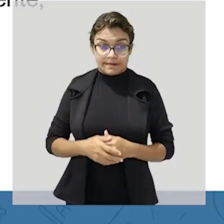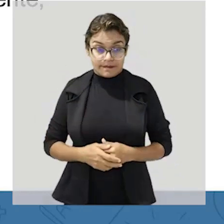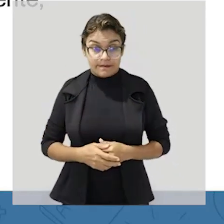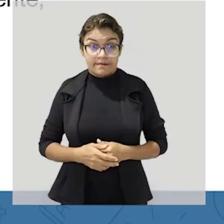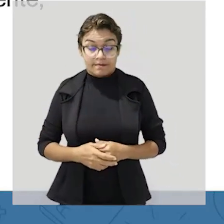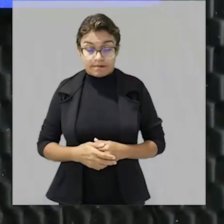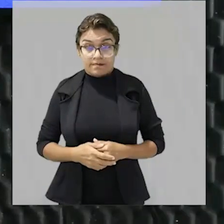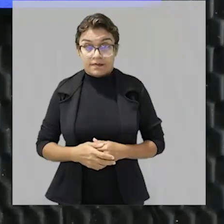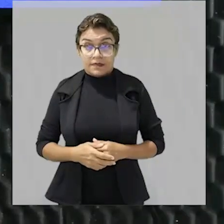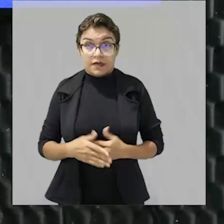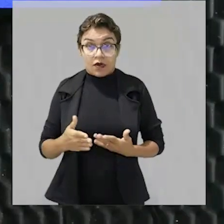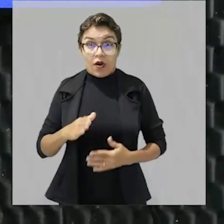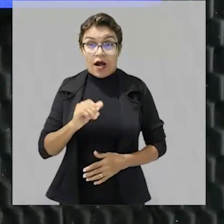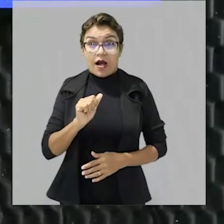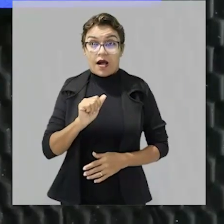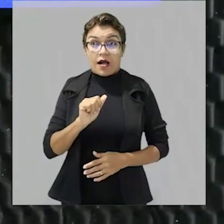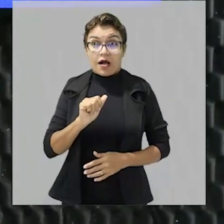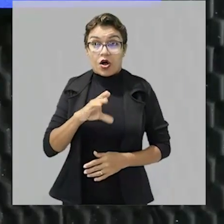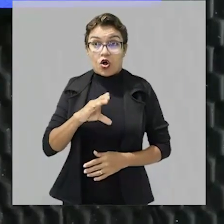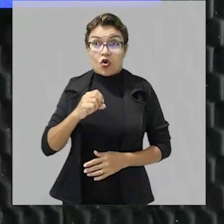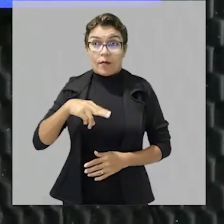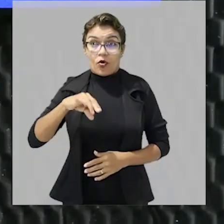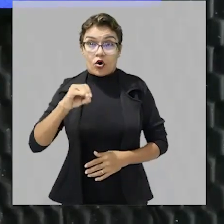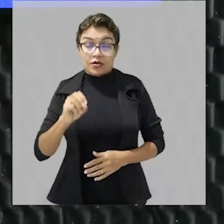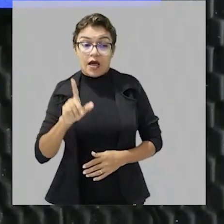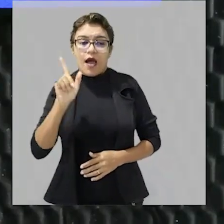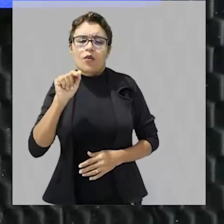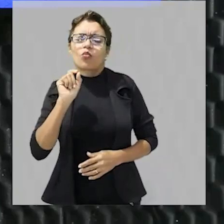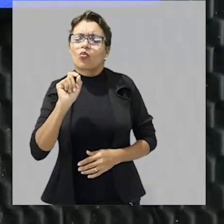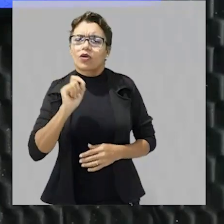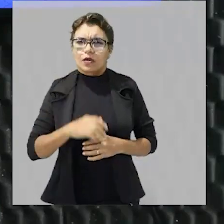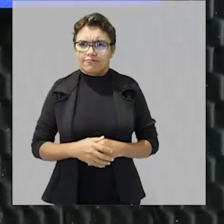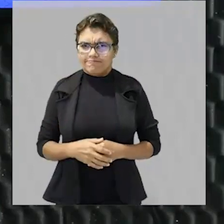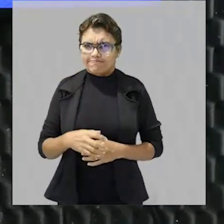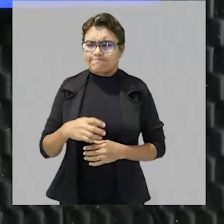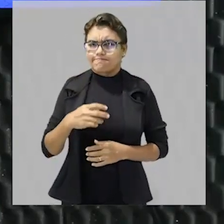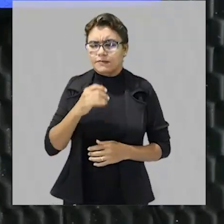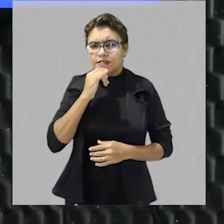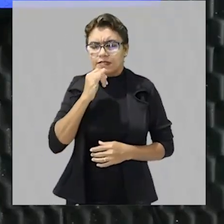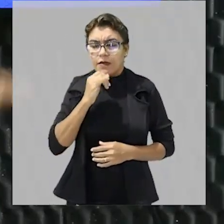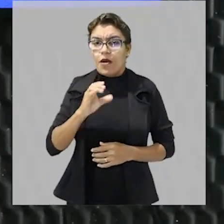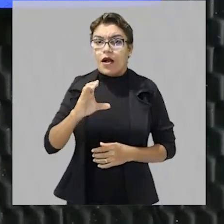mesma palavra com sentido diferente. É isso que a gente tem que tomar cuidado, tá bom?